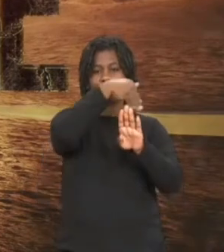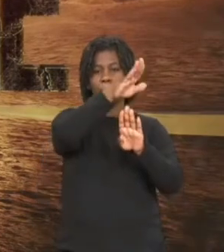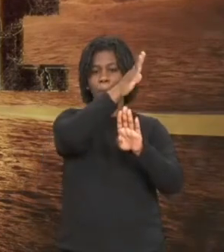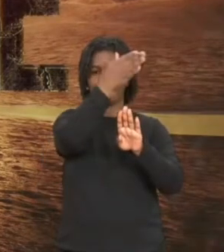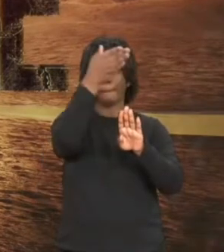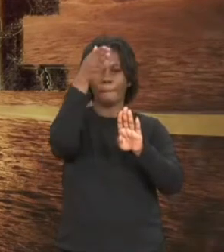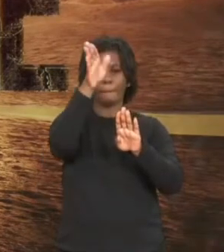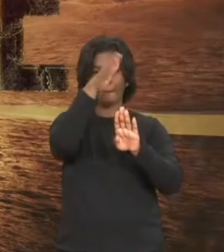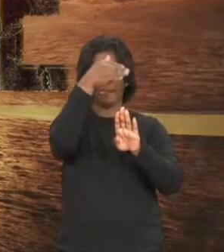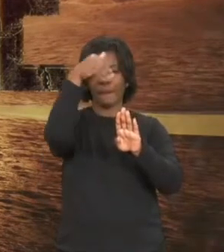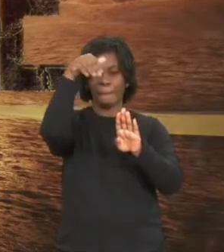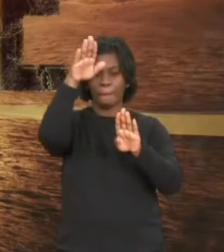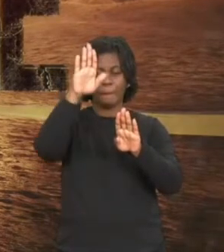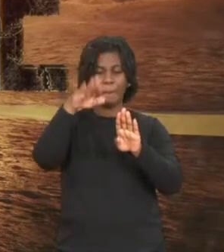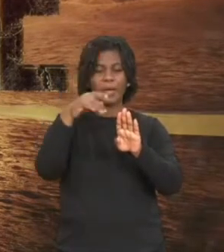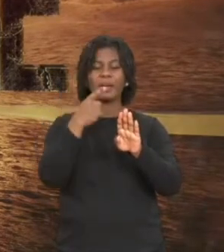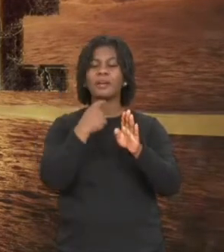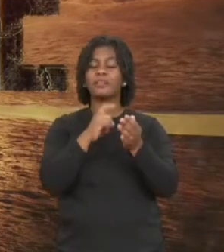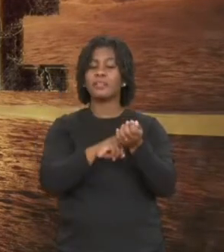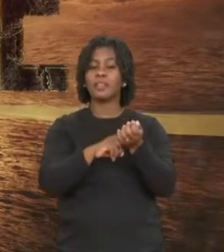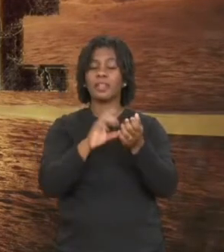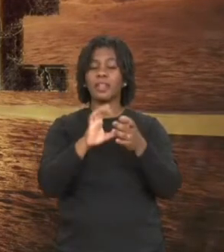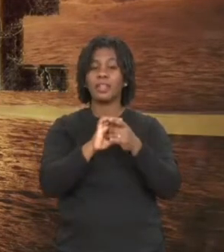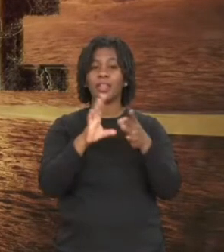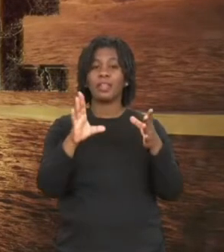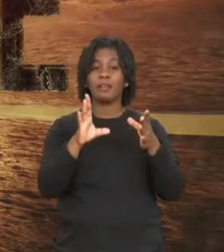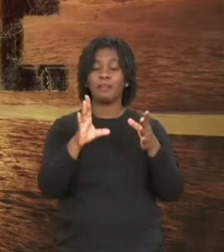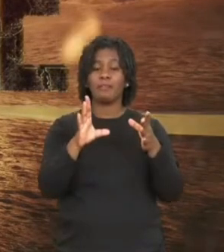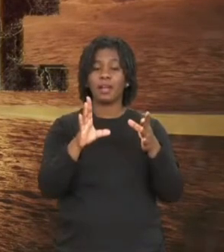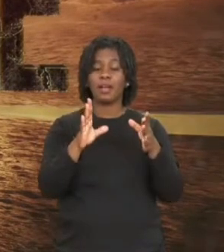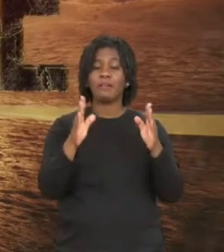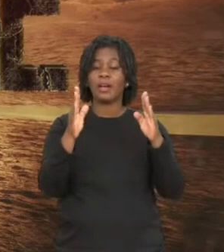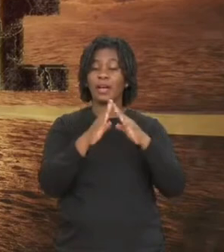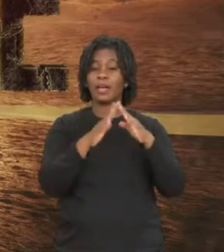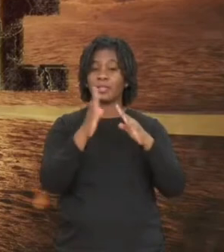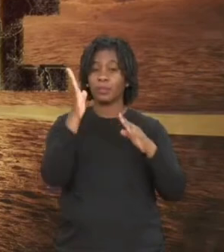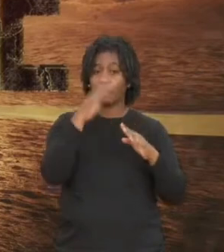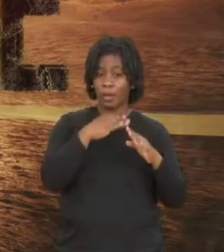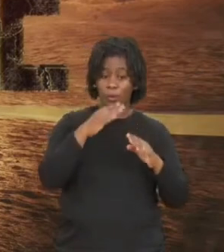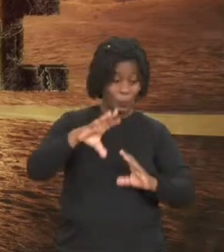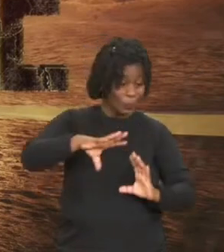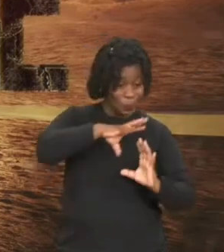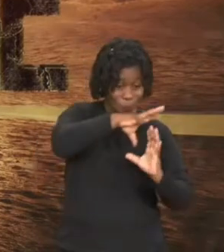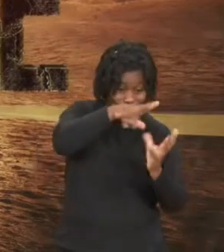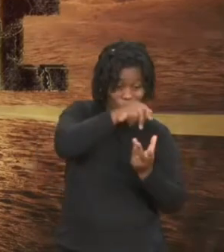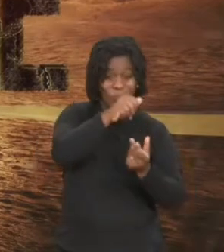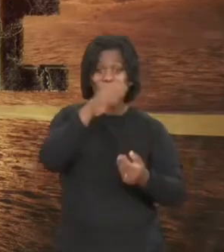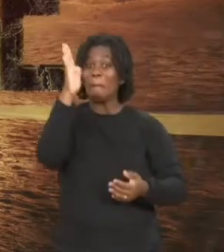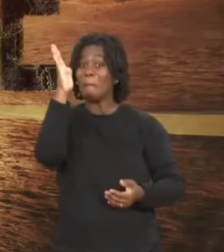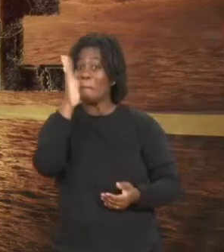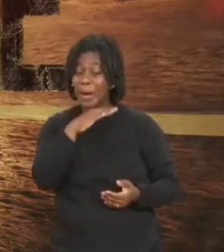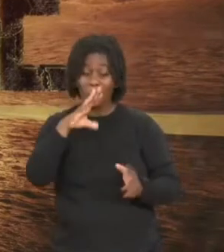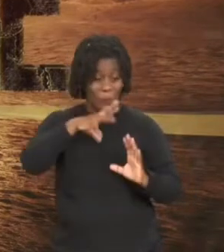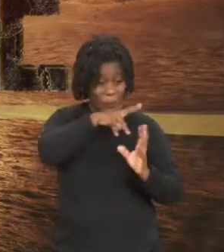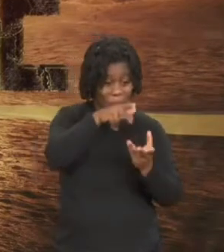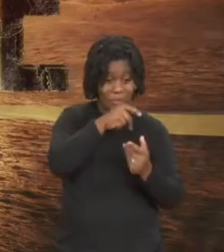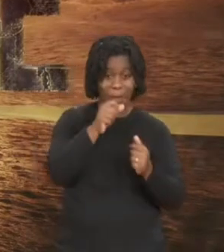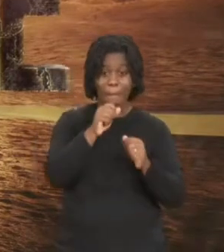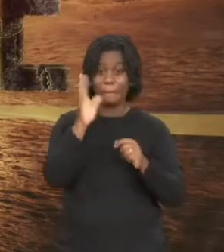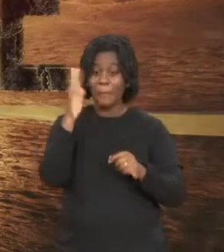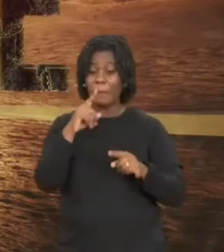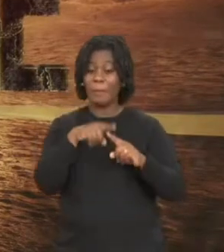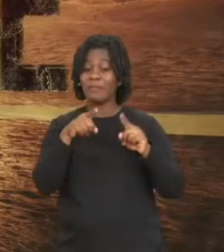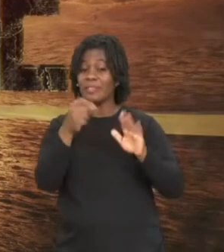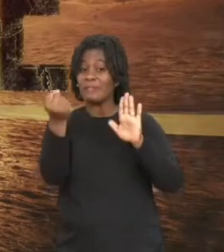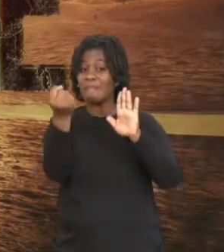aquela casa do mal. Esse mundo é mal, esse mundo é mal. Mas você está marcado